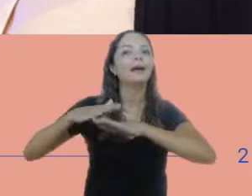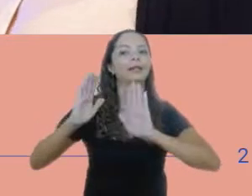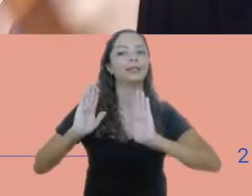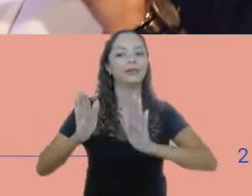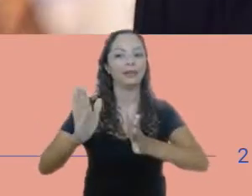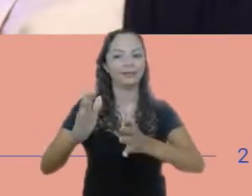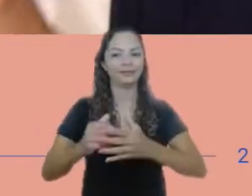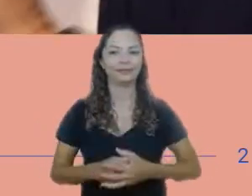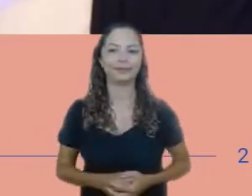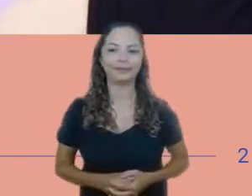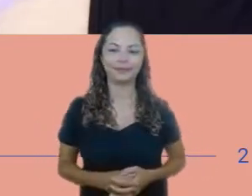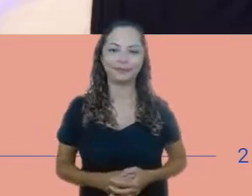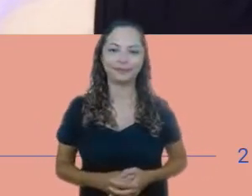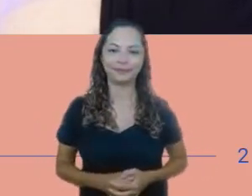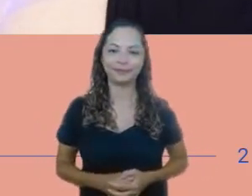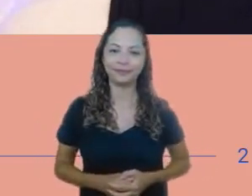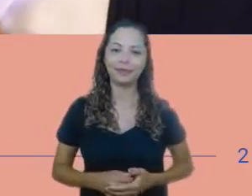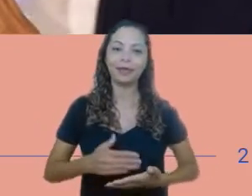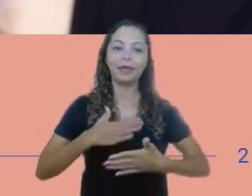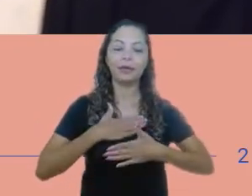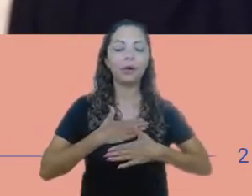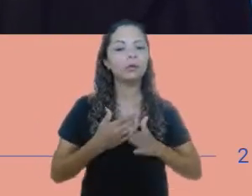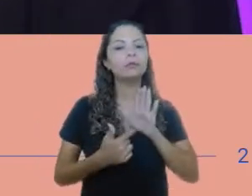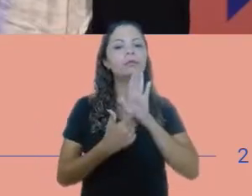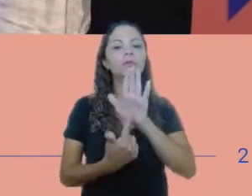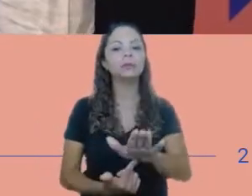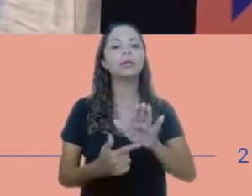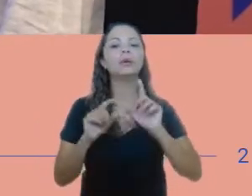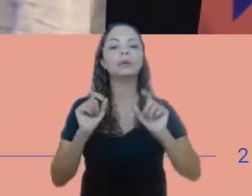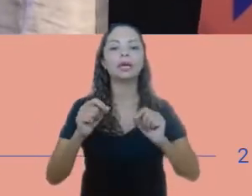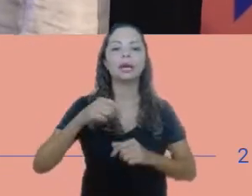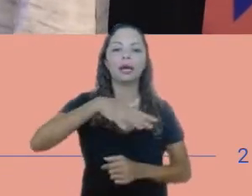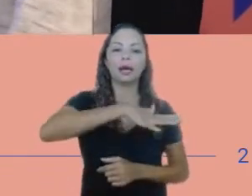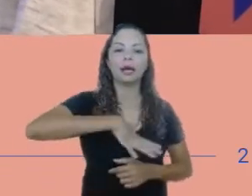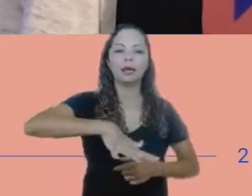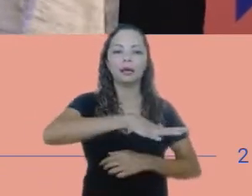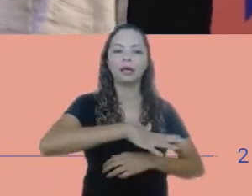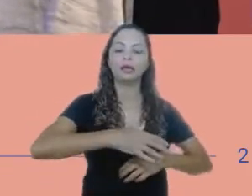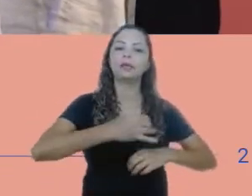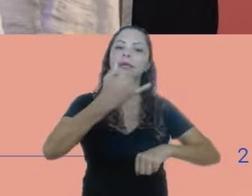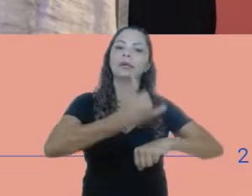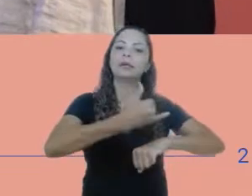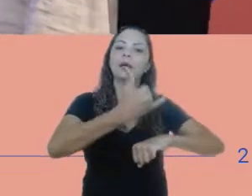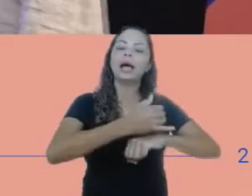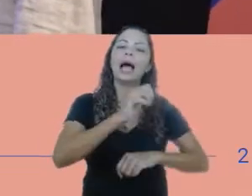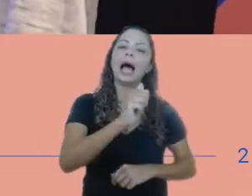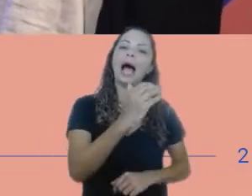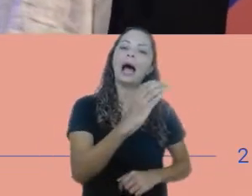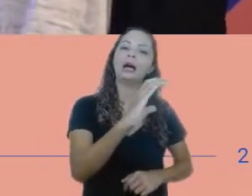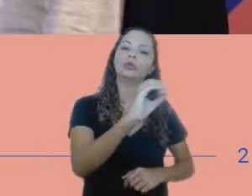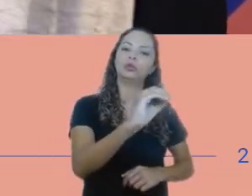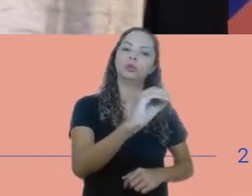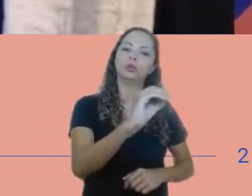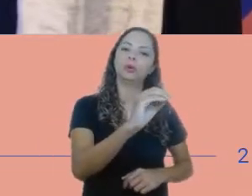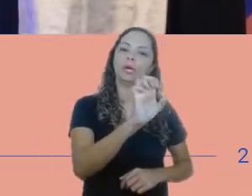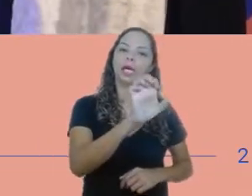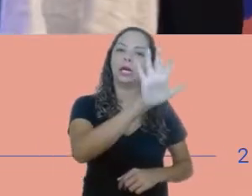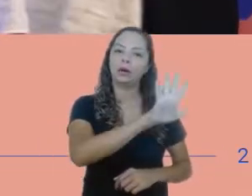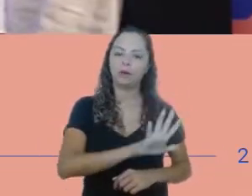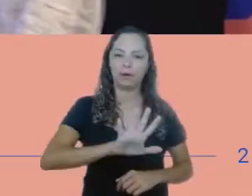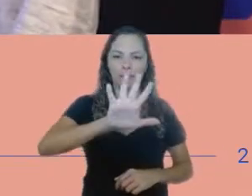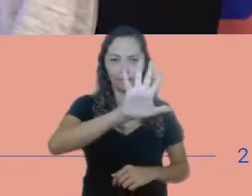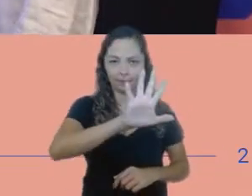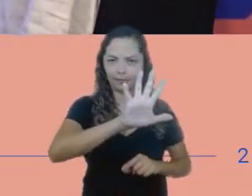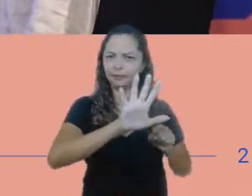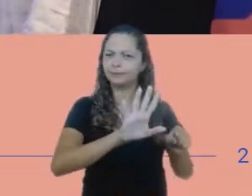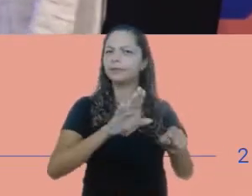diagrama do setor de Aço europeu porque a gente tem a sensação de que a economia circular acontece sempre